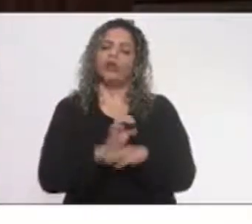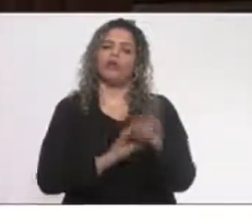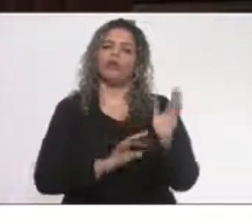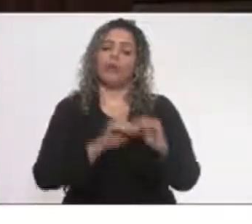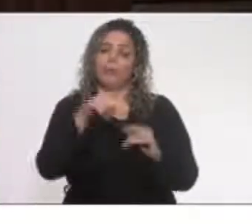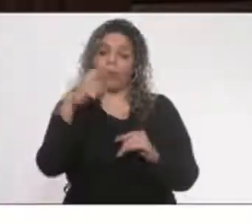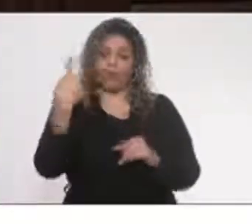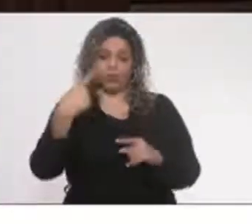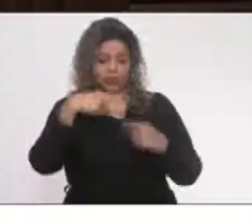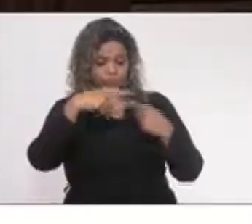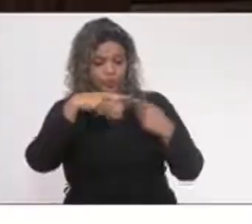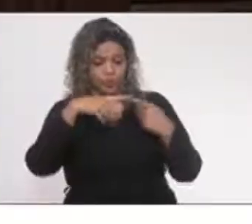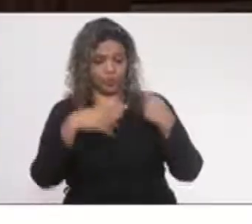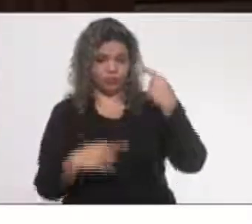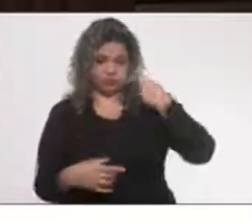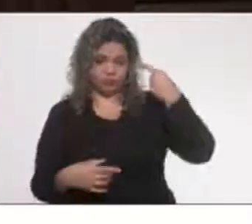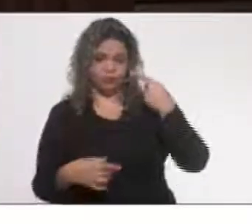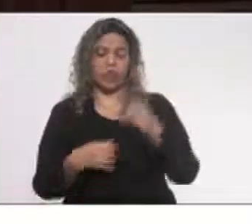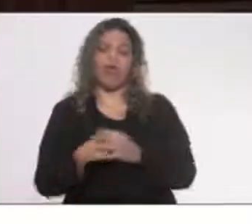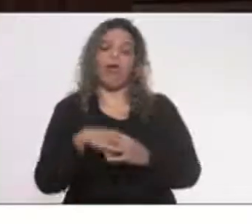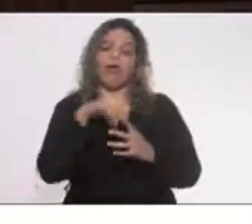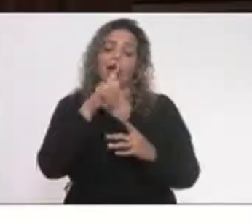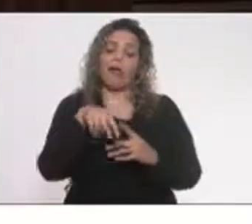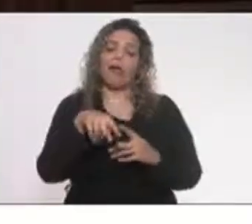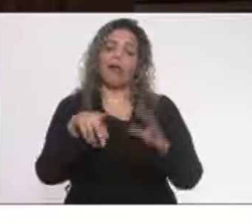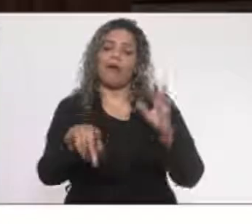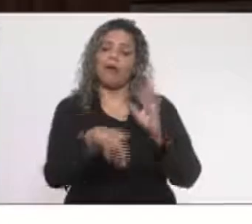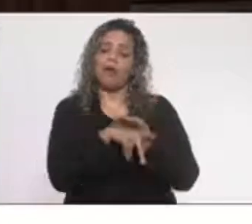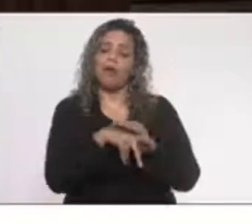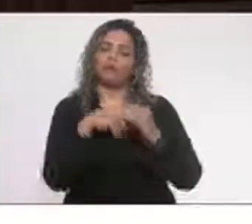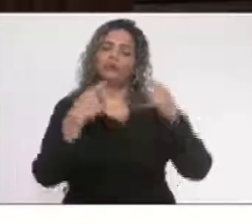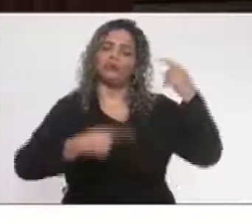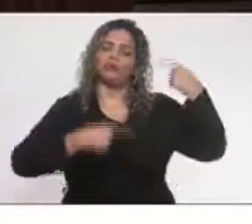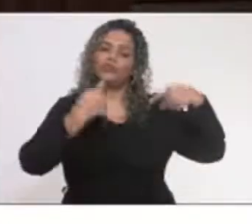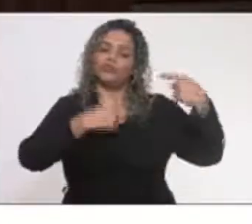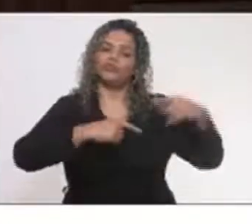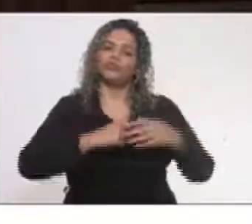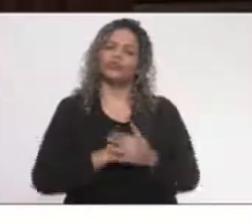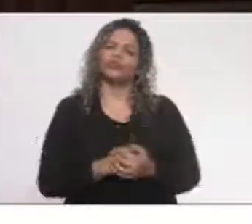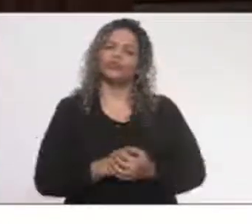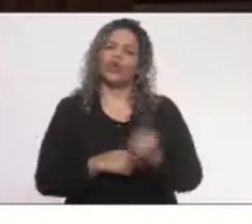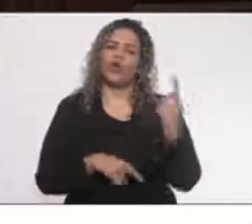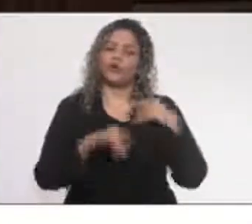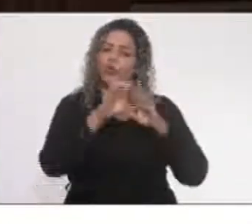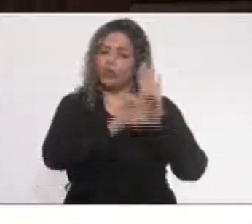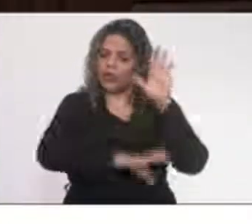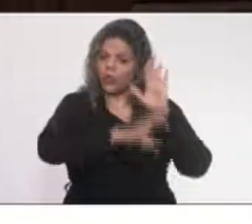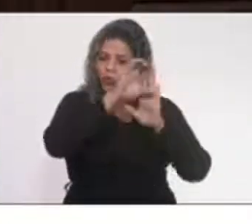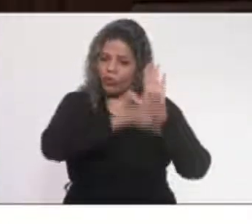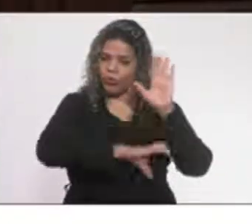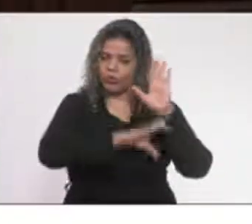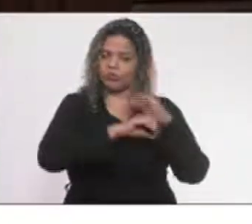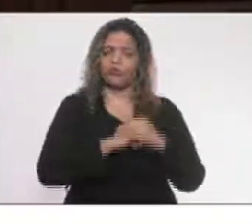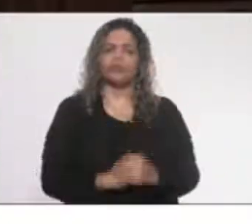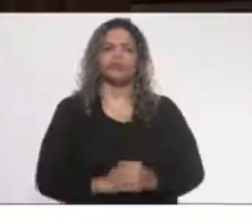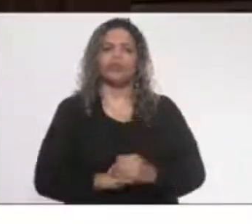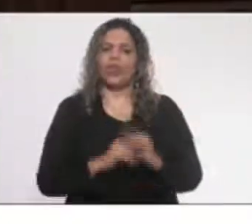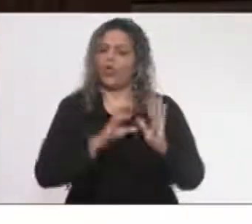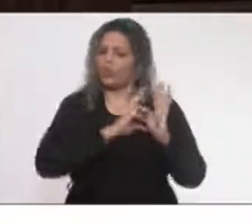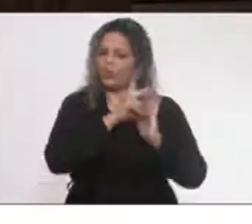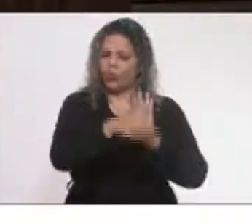primeiro desafio se refere à discussão do currículo.